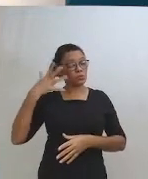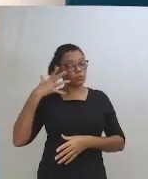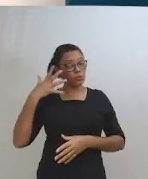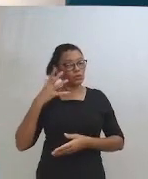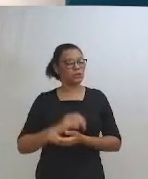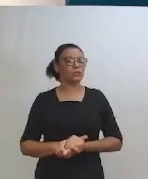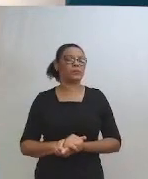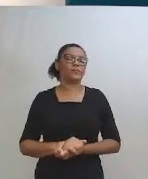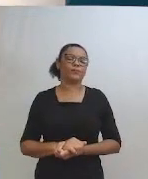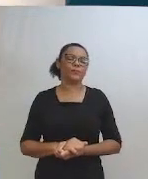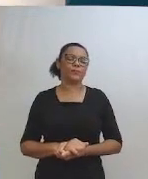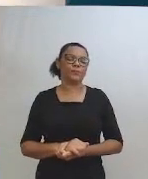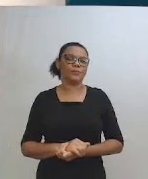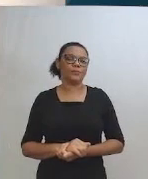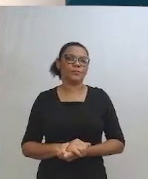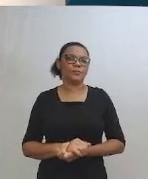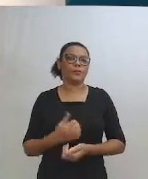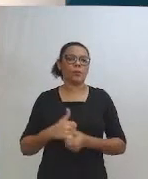Acompanho